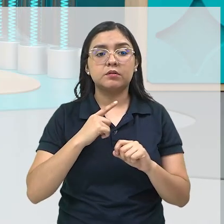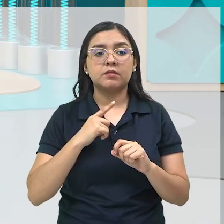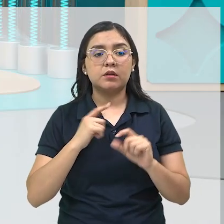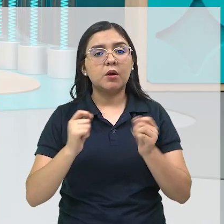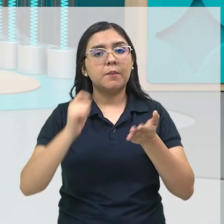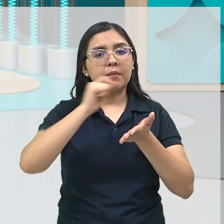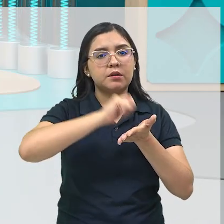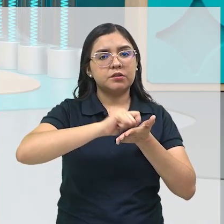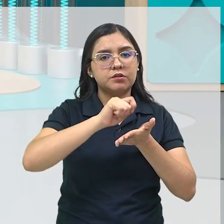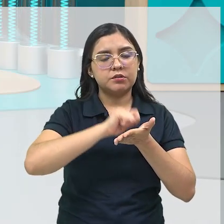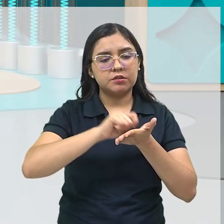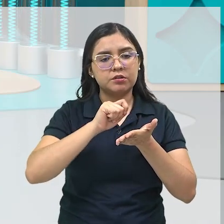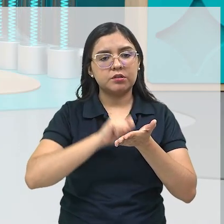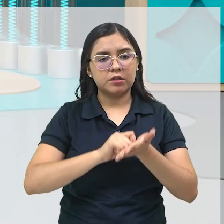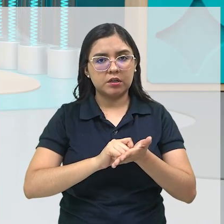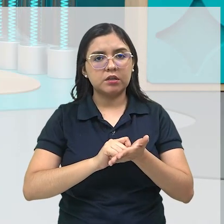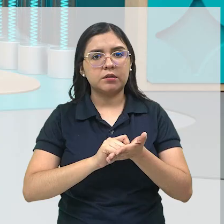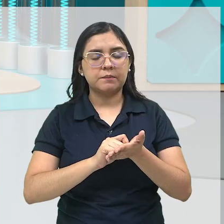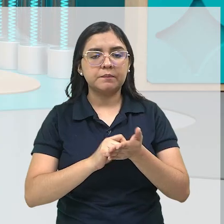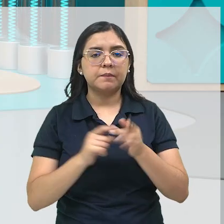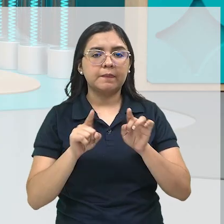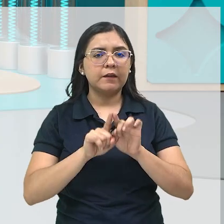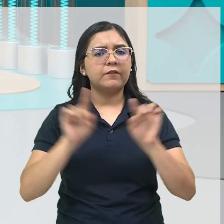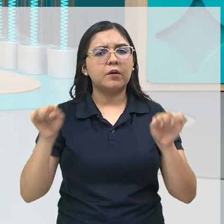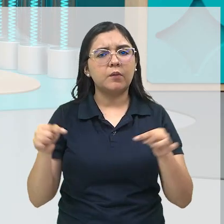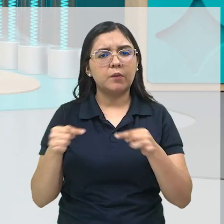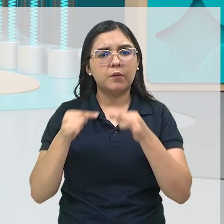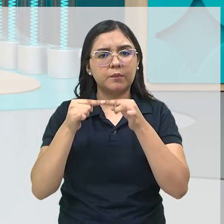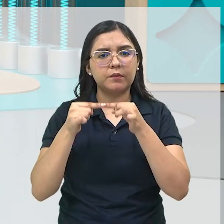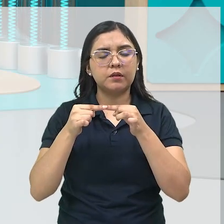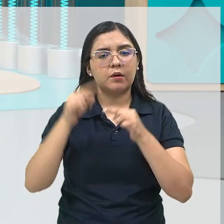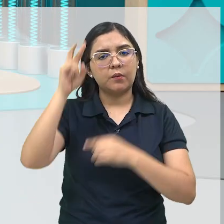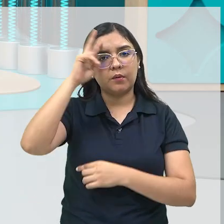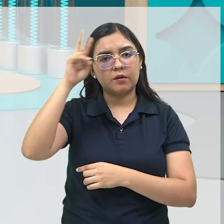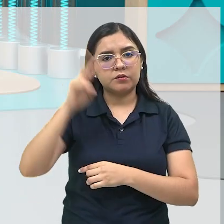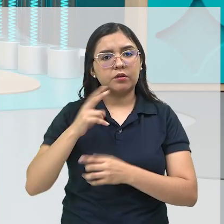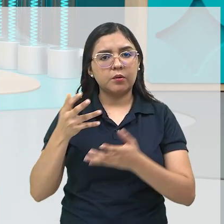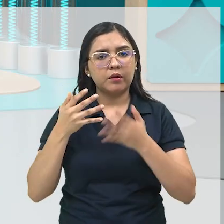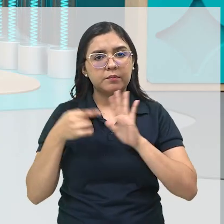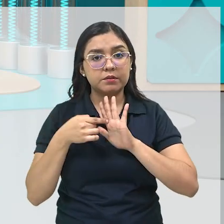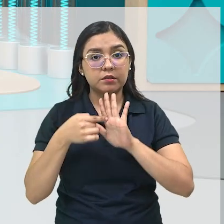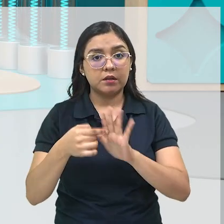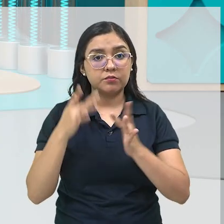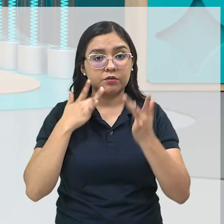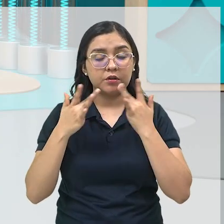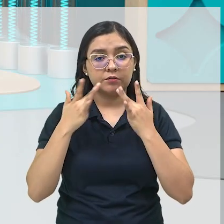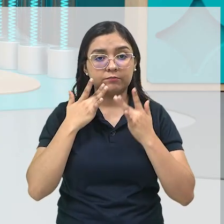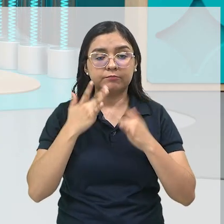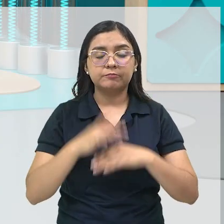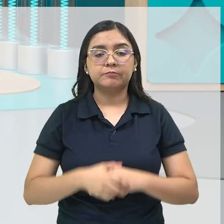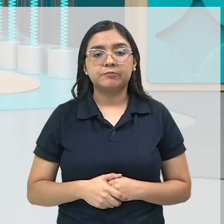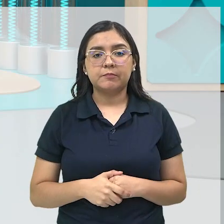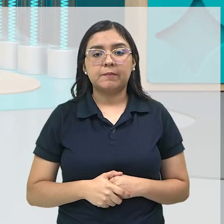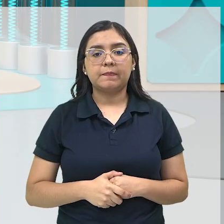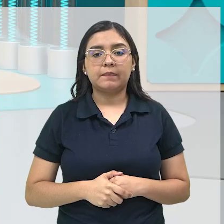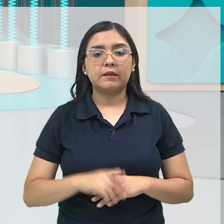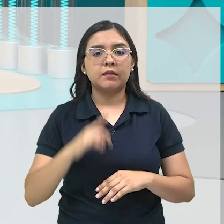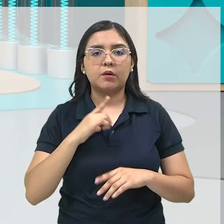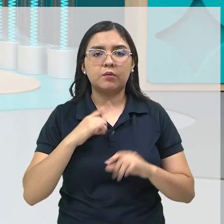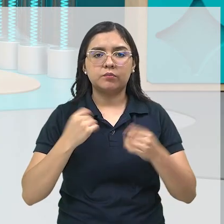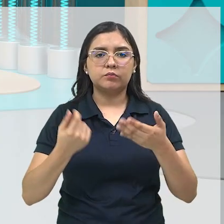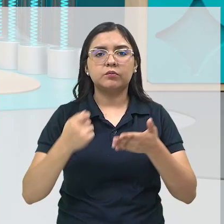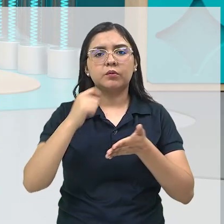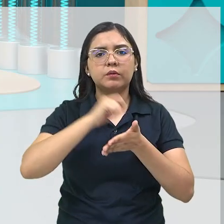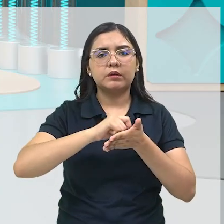de escrita mais sensível e que vai combinar para a história que eu quero contar. Afinal, não vai ser um texto